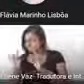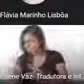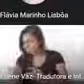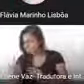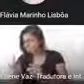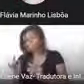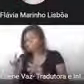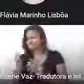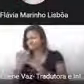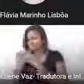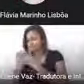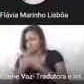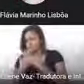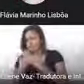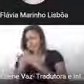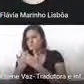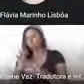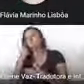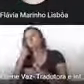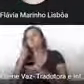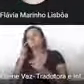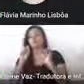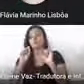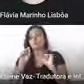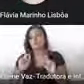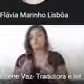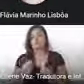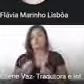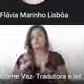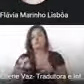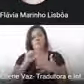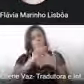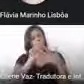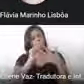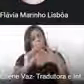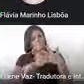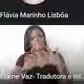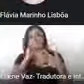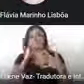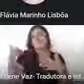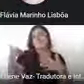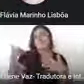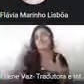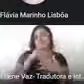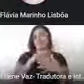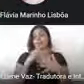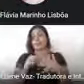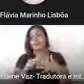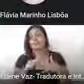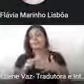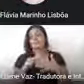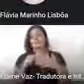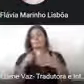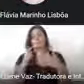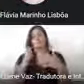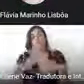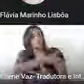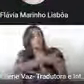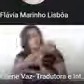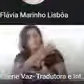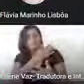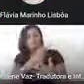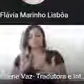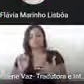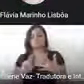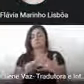extralinguísticos influenciam nessa variação. O sexo, a idade, a escolaridade, o grau de